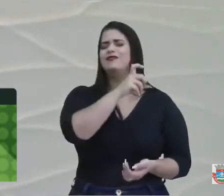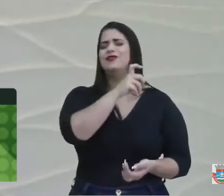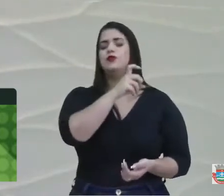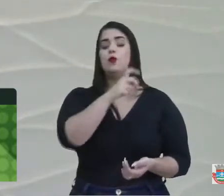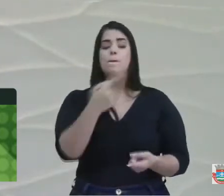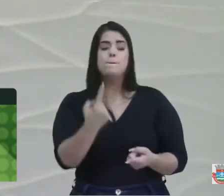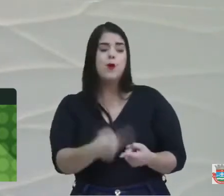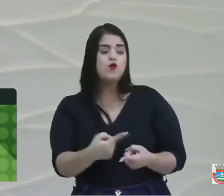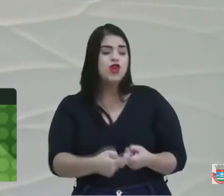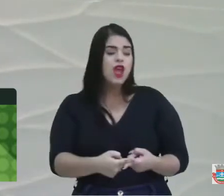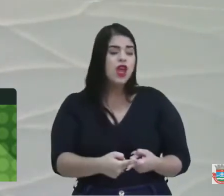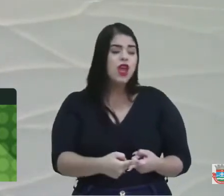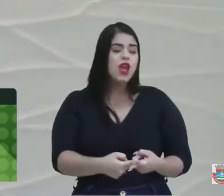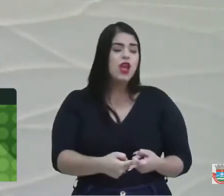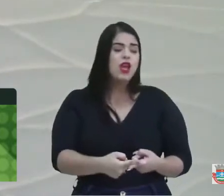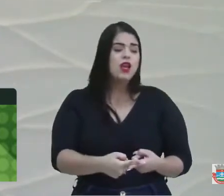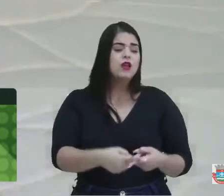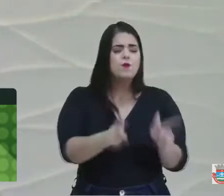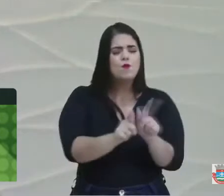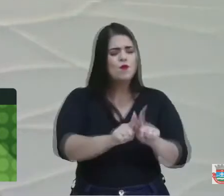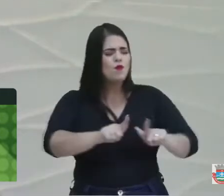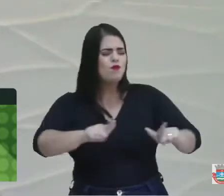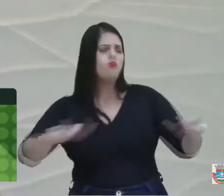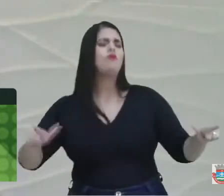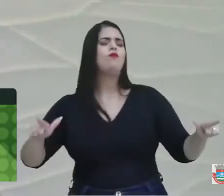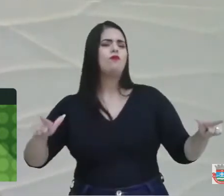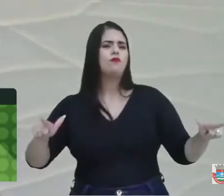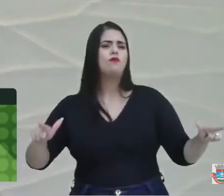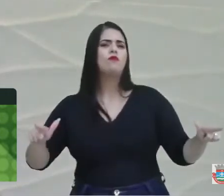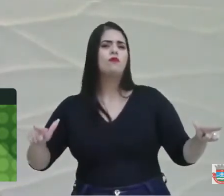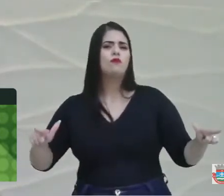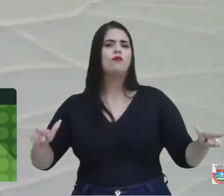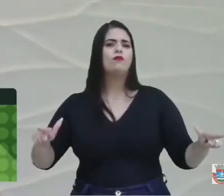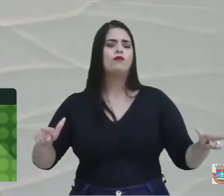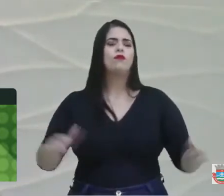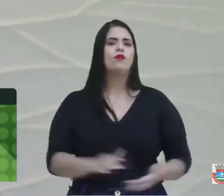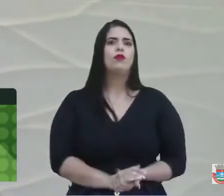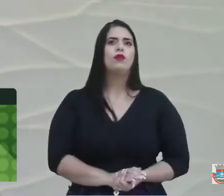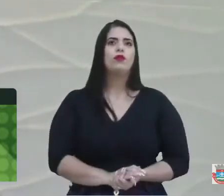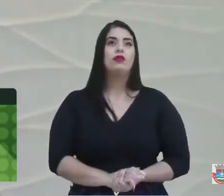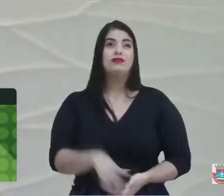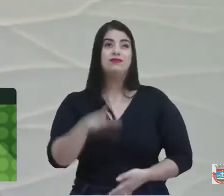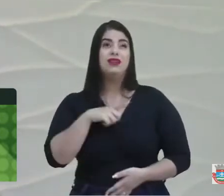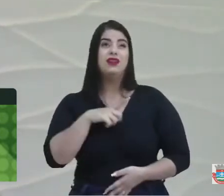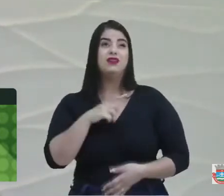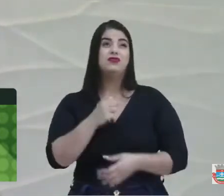estiagem, que a gente sabe que está praticamente iniciando-se agora. Nós tivemos um ano,